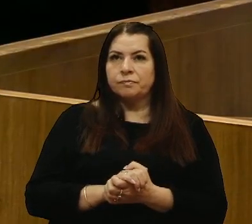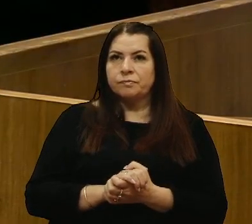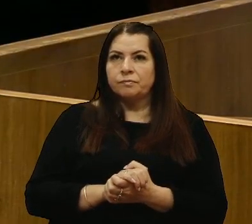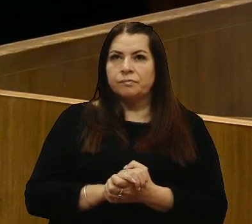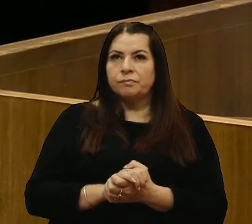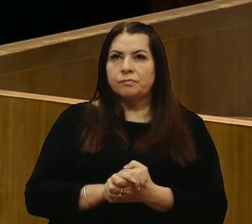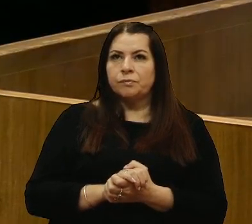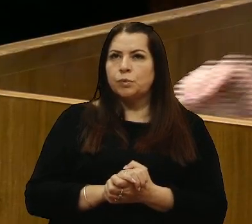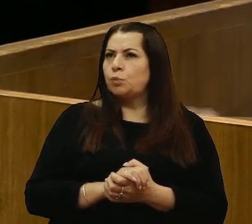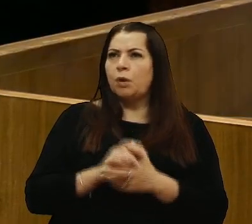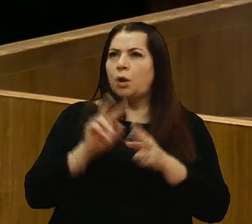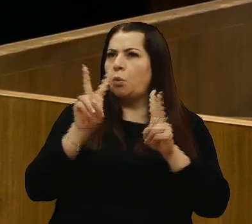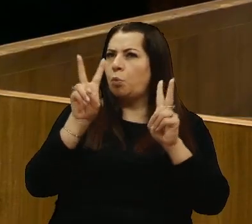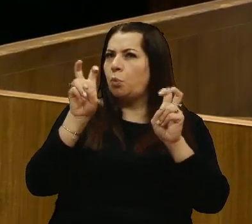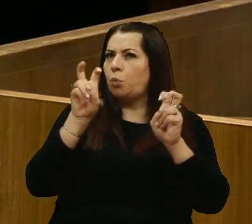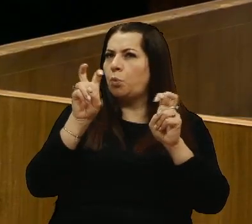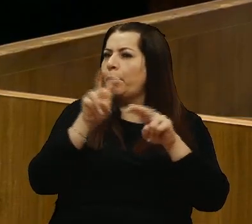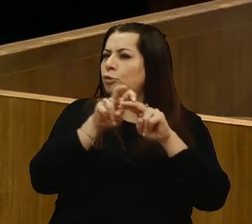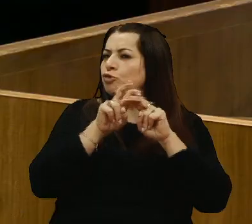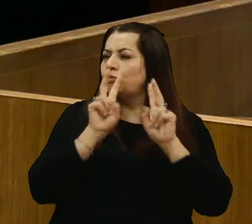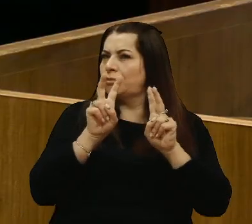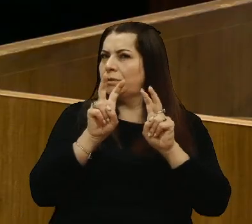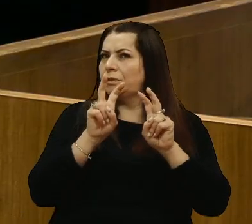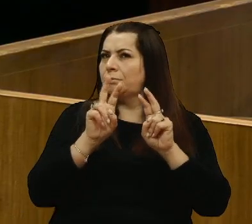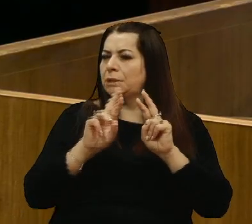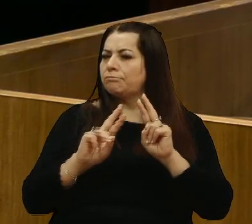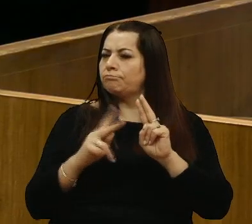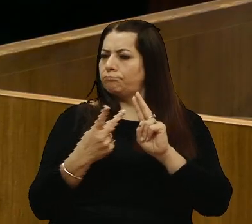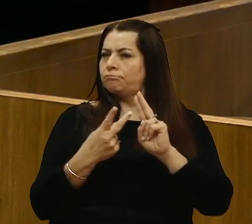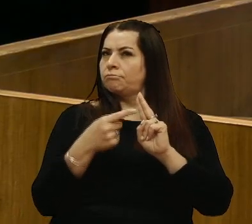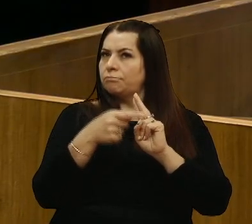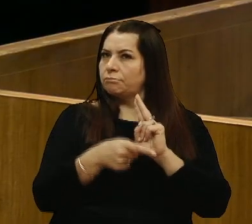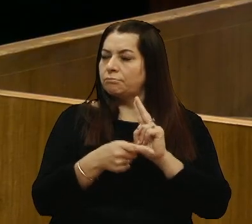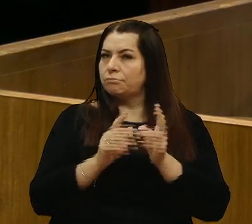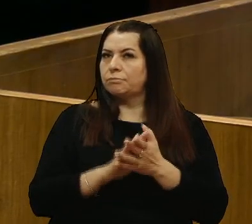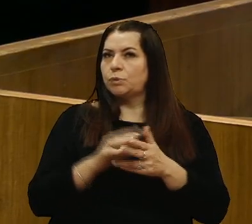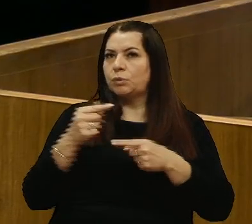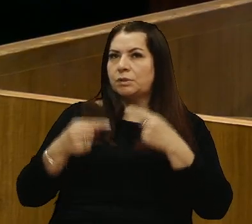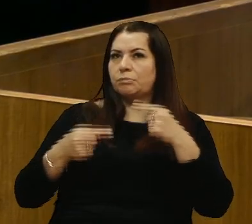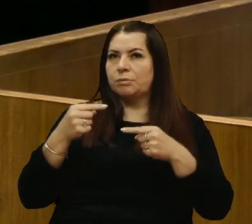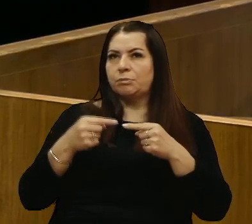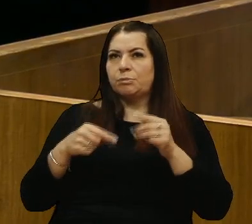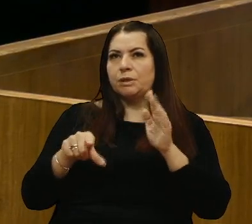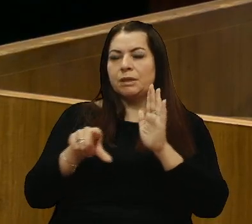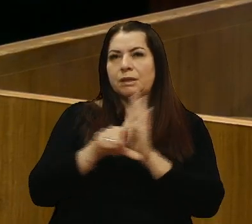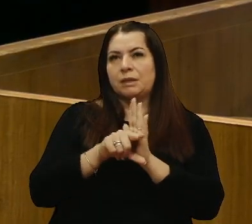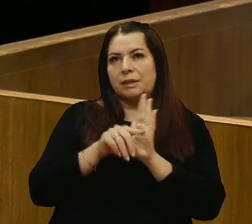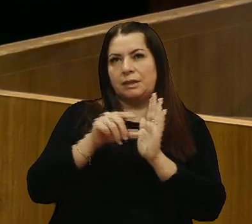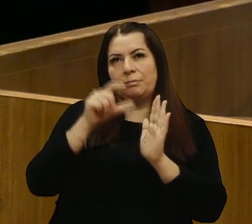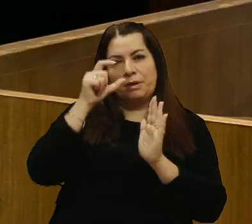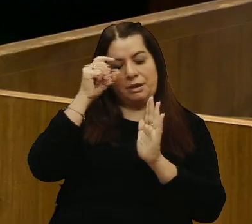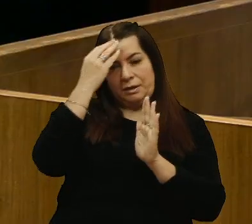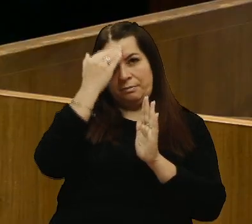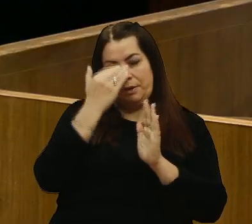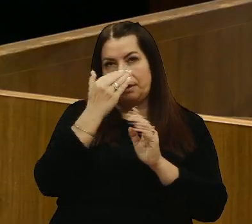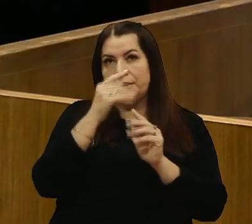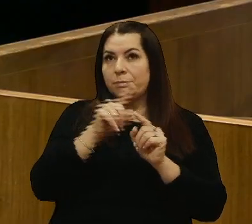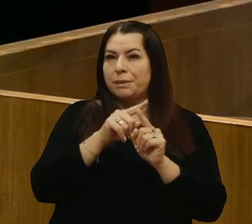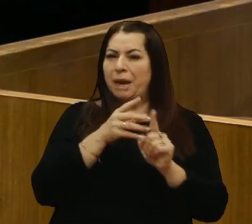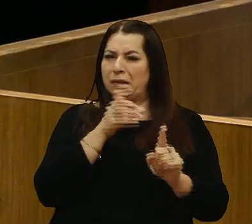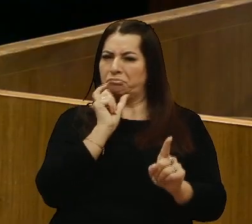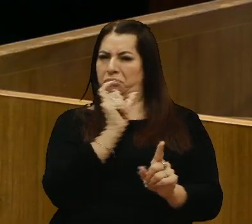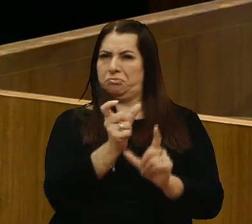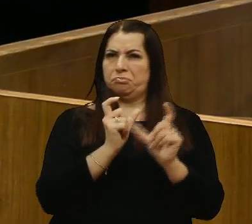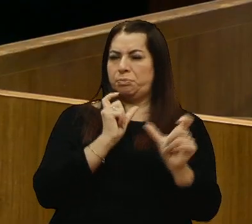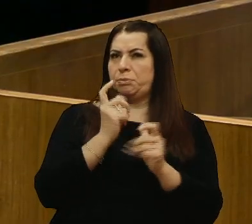qual é o motivo, vereador Libardi, para querer distorcer o debate sobre a Lei Maria da Penha, para querer